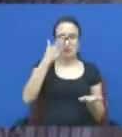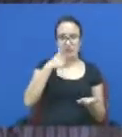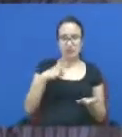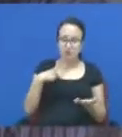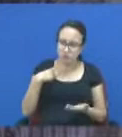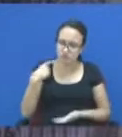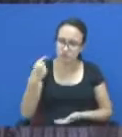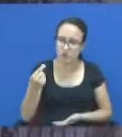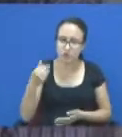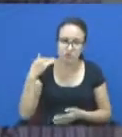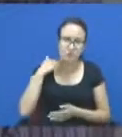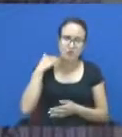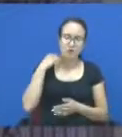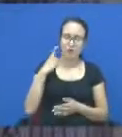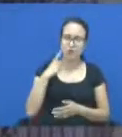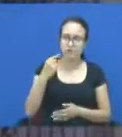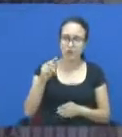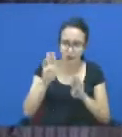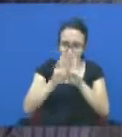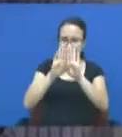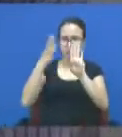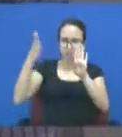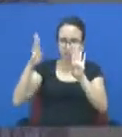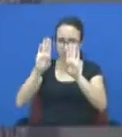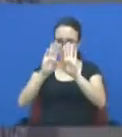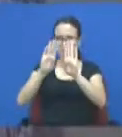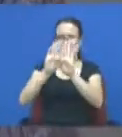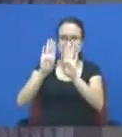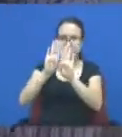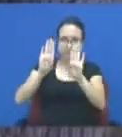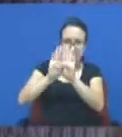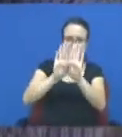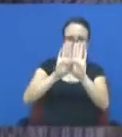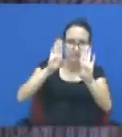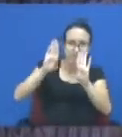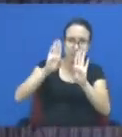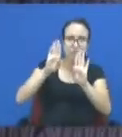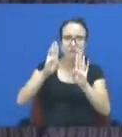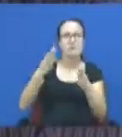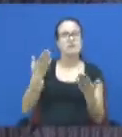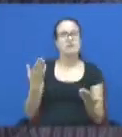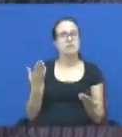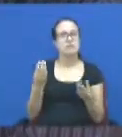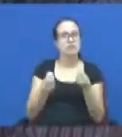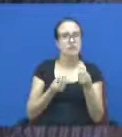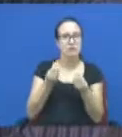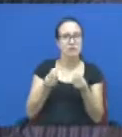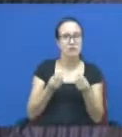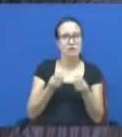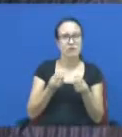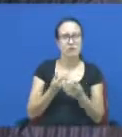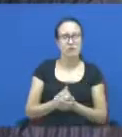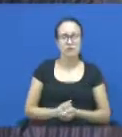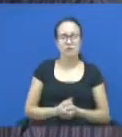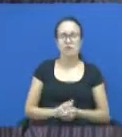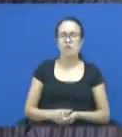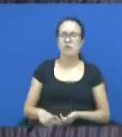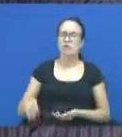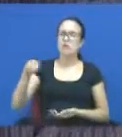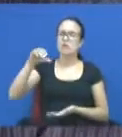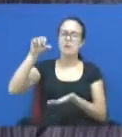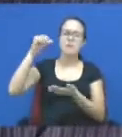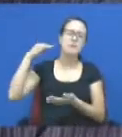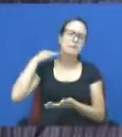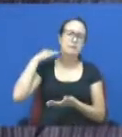saída. Saindo com o quê? Ia no banco, Banco Santo André, lá da Prefeitura Municipal, fui